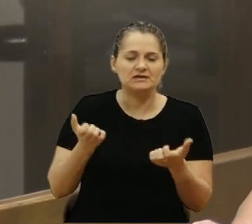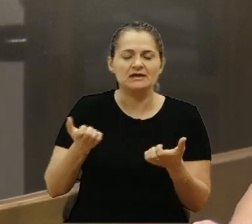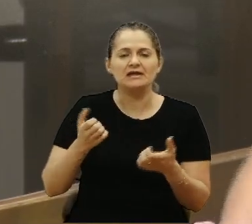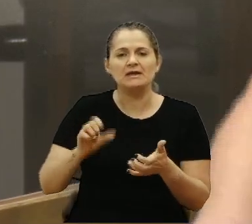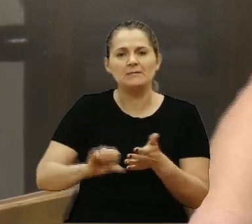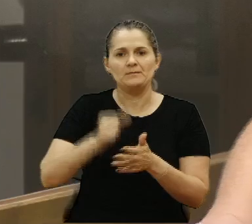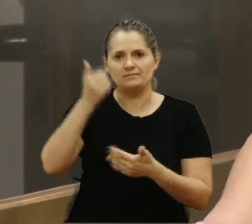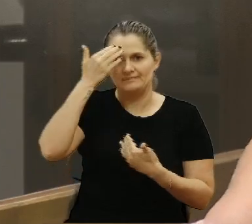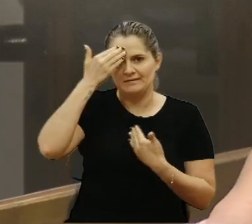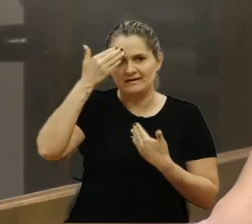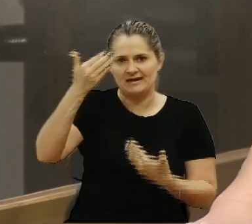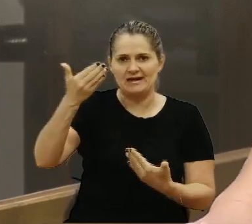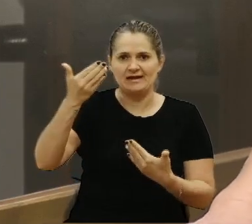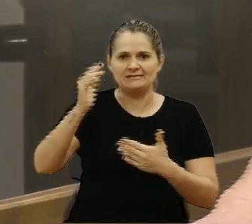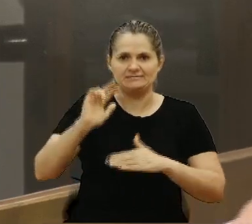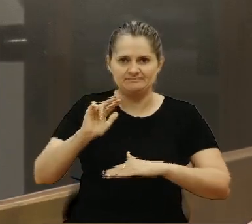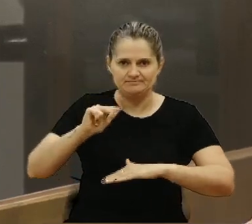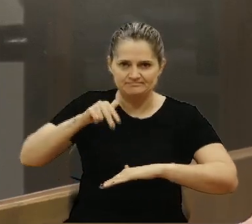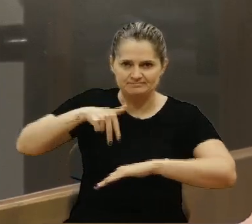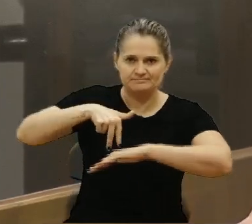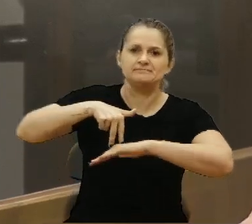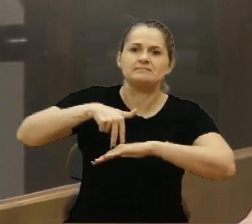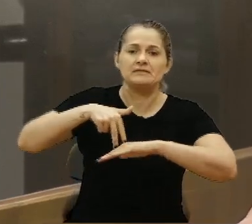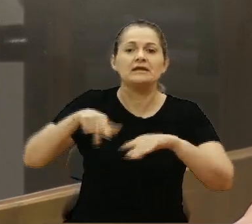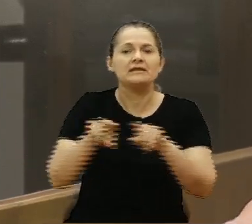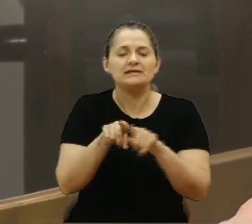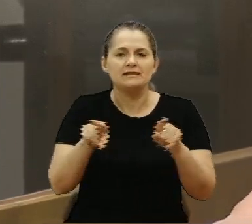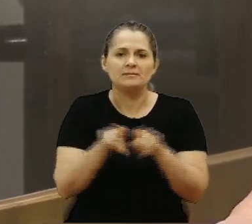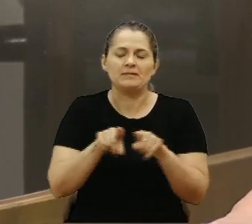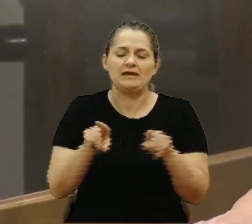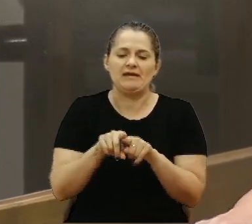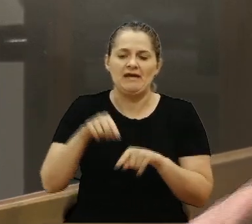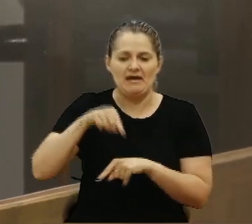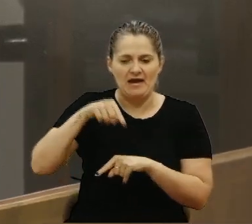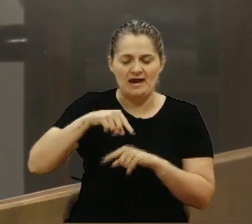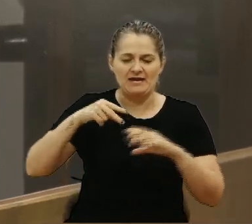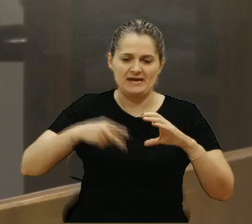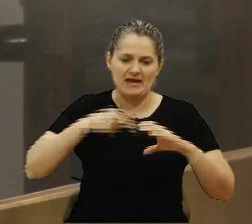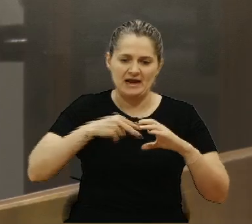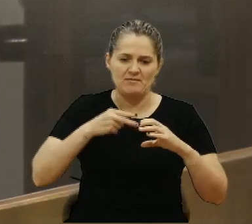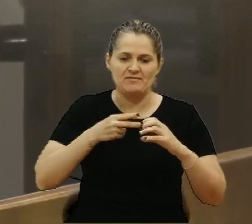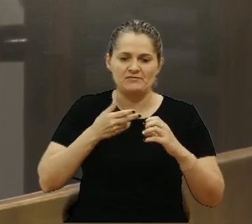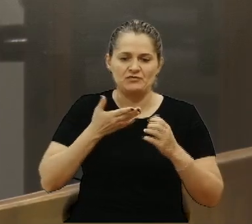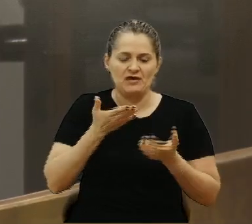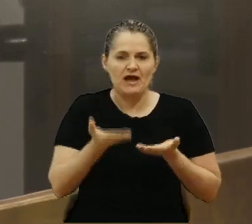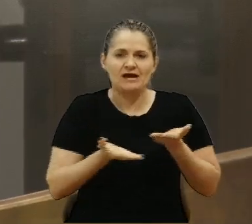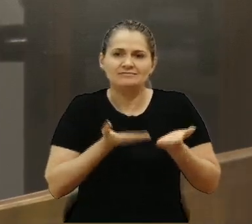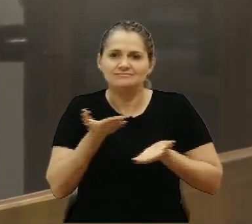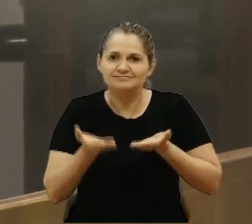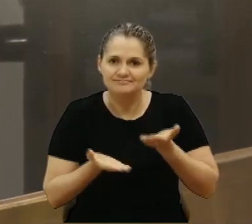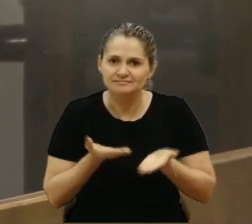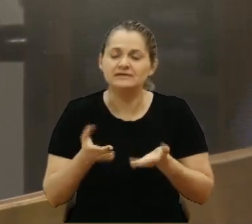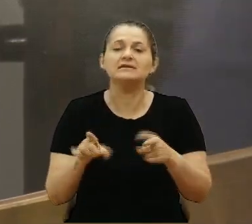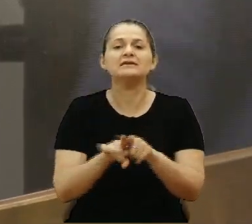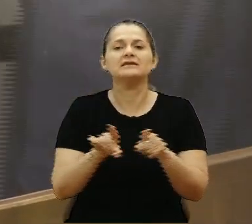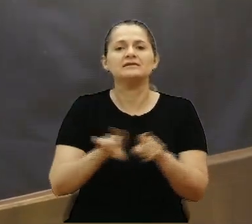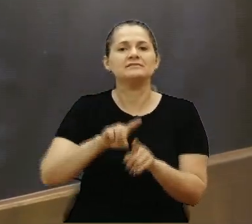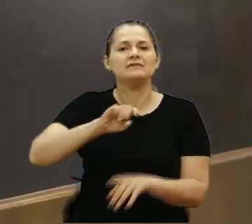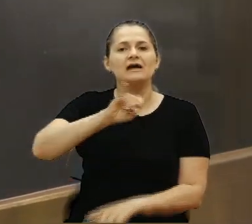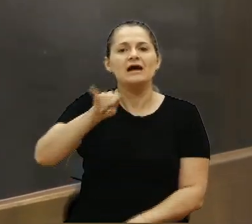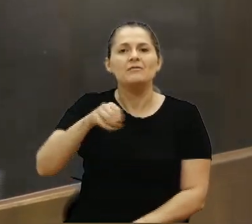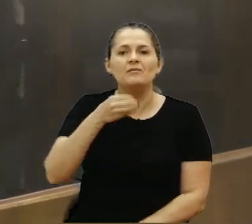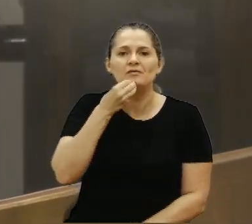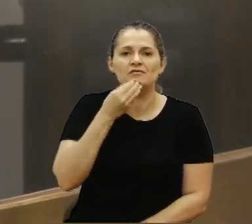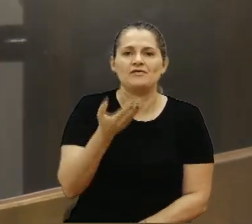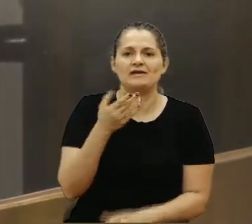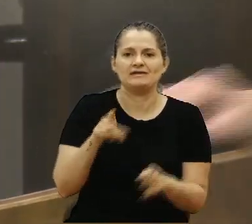espaço, né, a gentileza e a acolhida desta casa. Queria também aproveitar para cumprimentar a